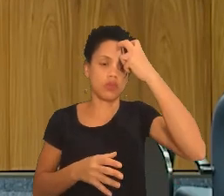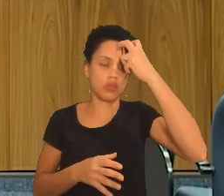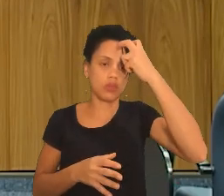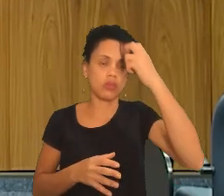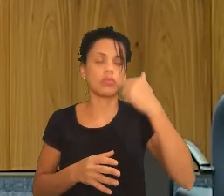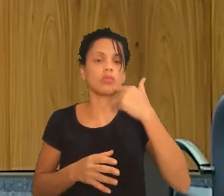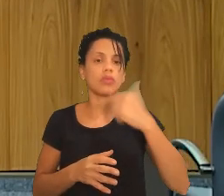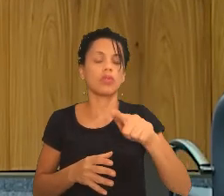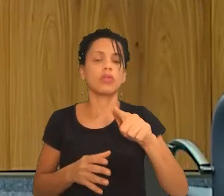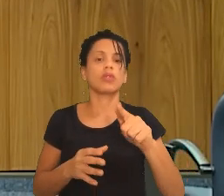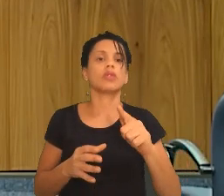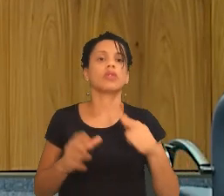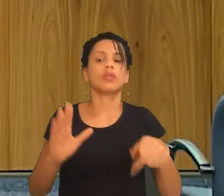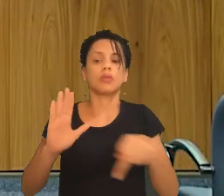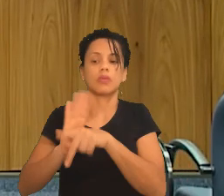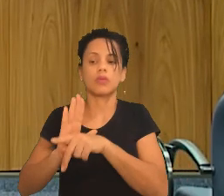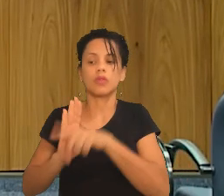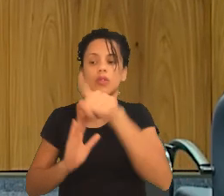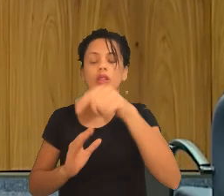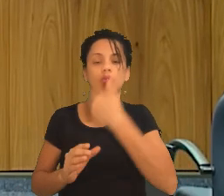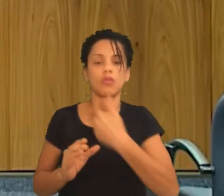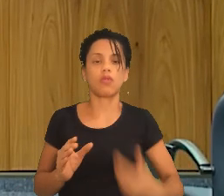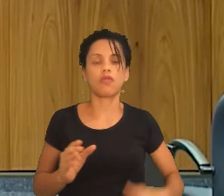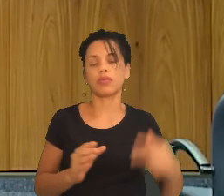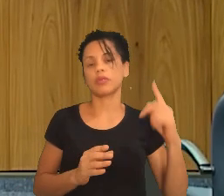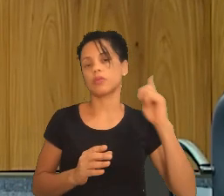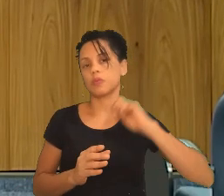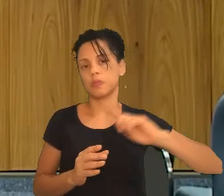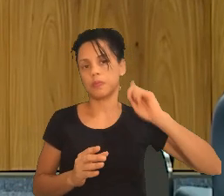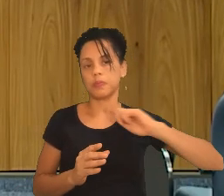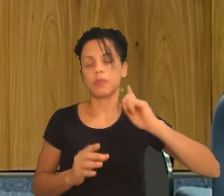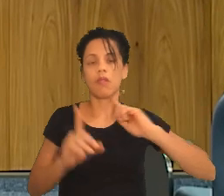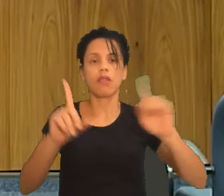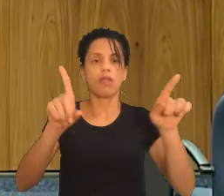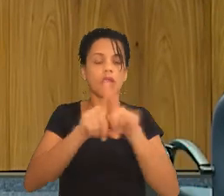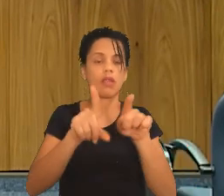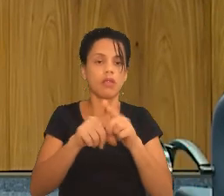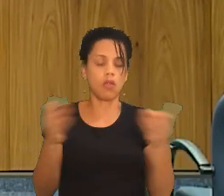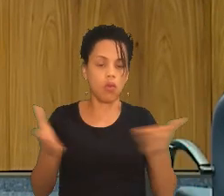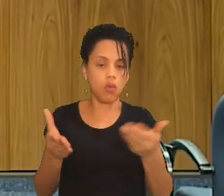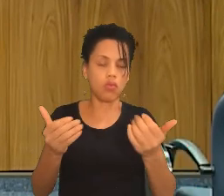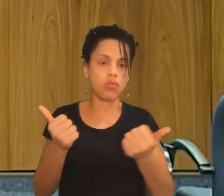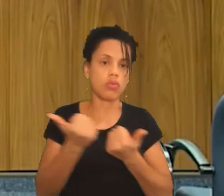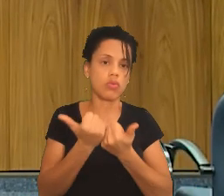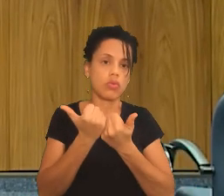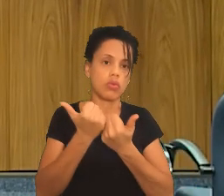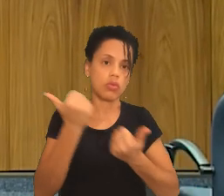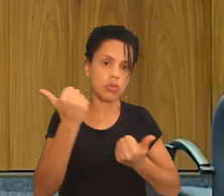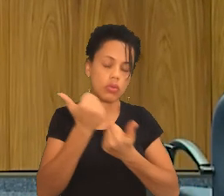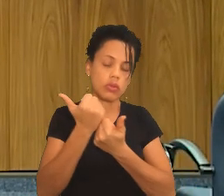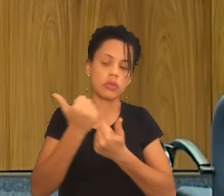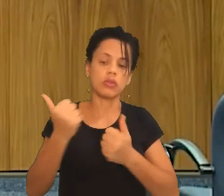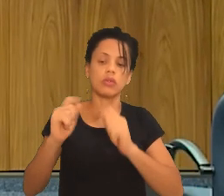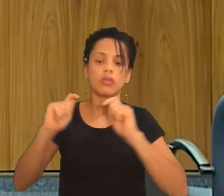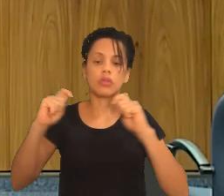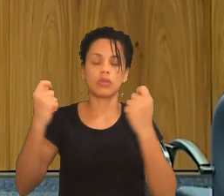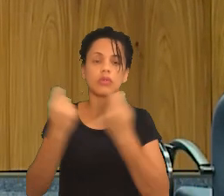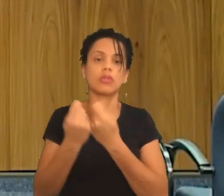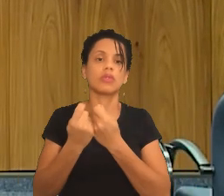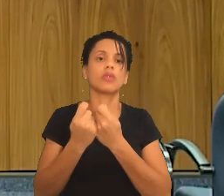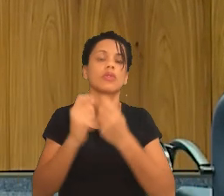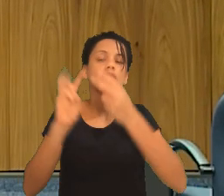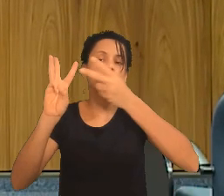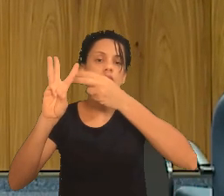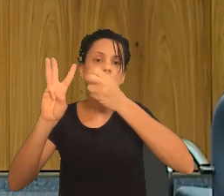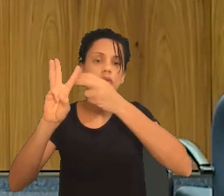pelo Ponto de Cultura do Governo de Minas Gerais, e atualmente é assessor e produtor cultural da Associação Indígena Torã, no